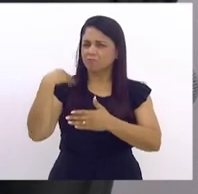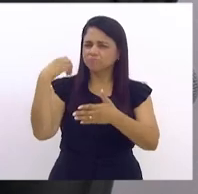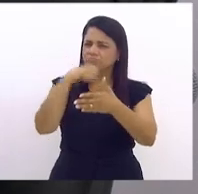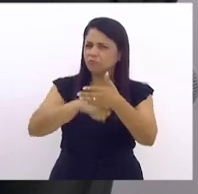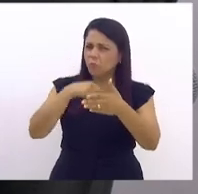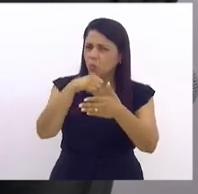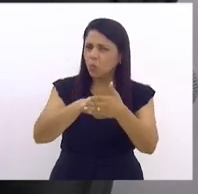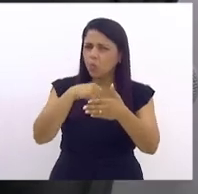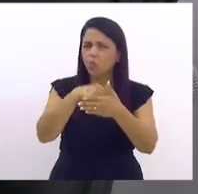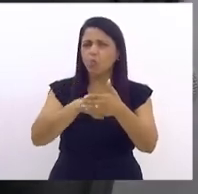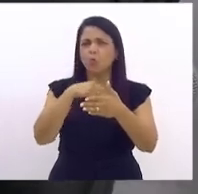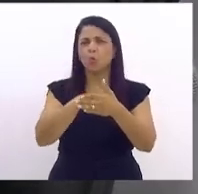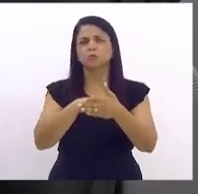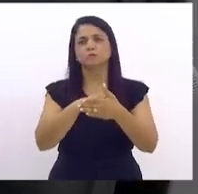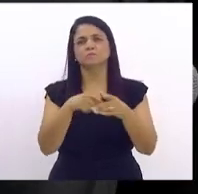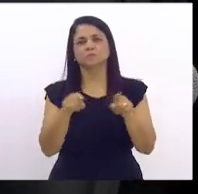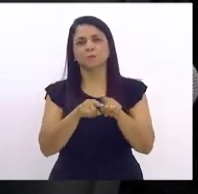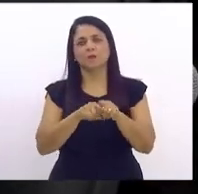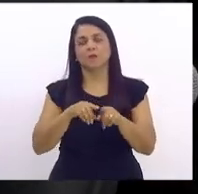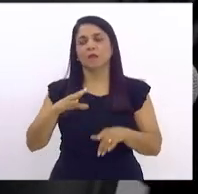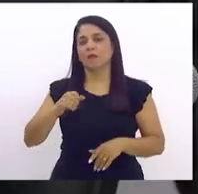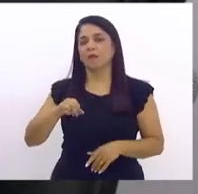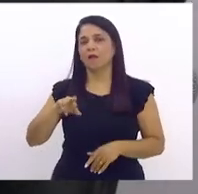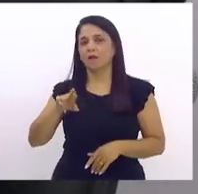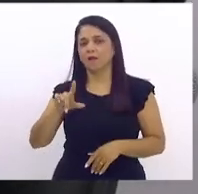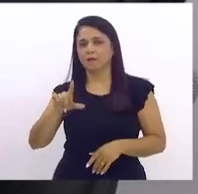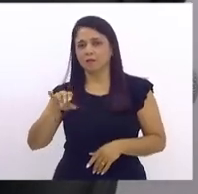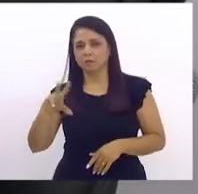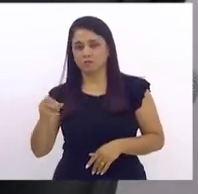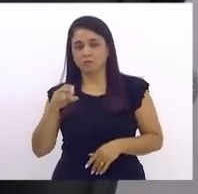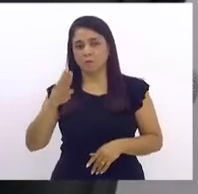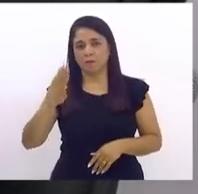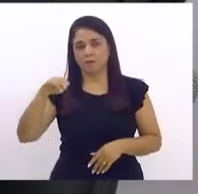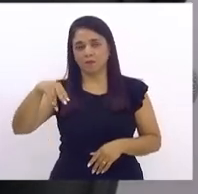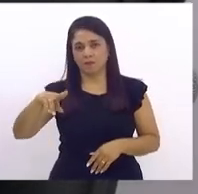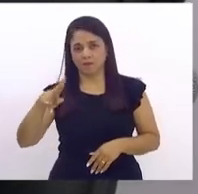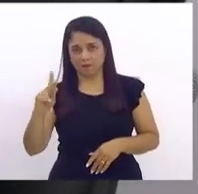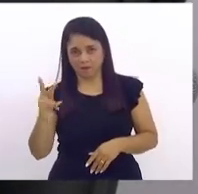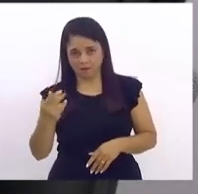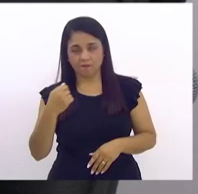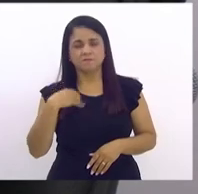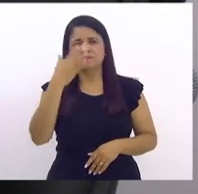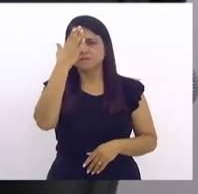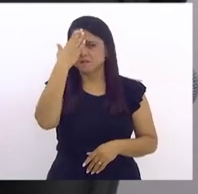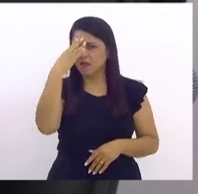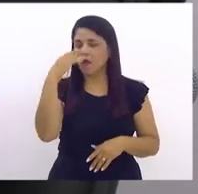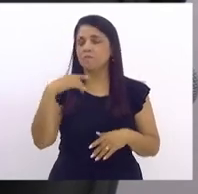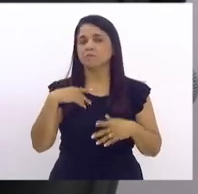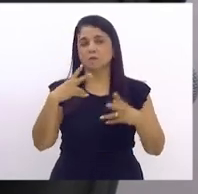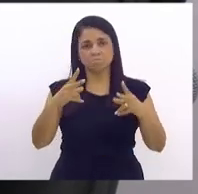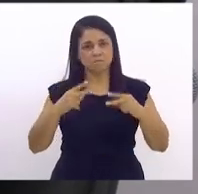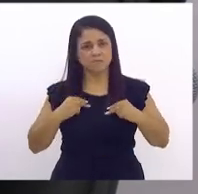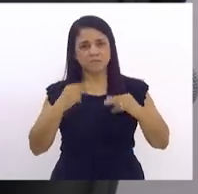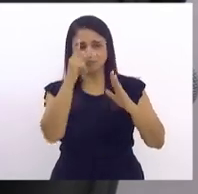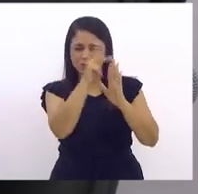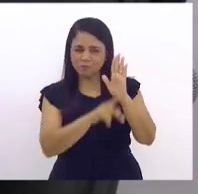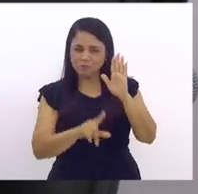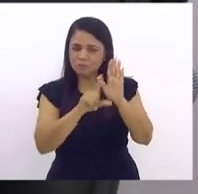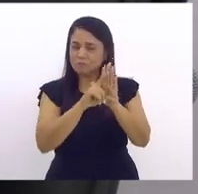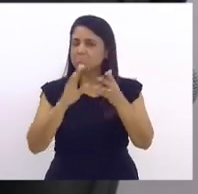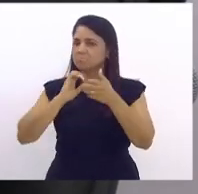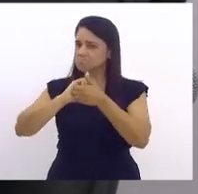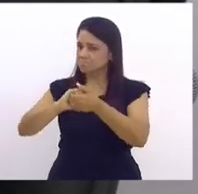legítimo, faz jus aí. Deputado Carlinhos BNH, que é policial, sabe quão meritório é esse projeto aí. Parabenizar a deputada